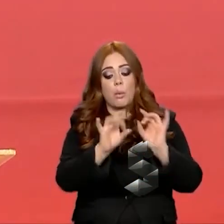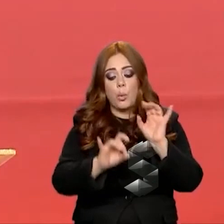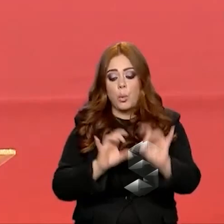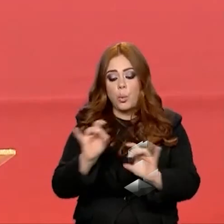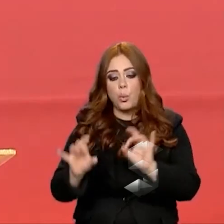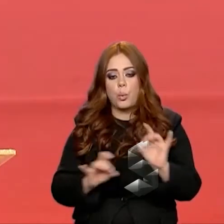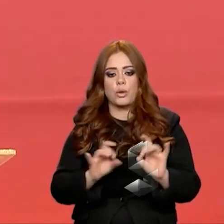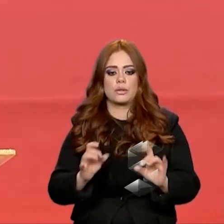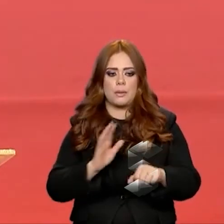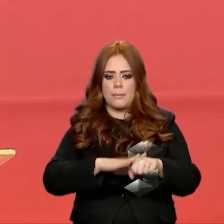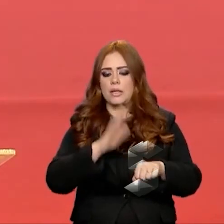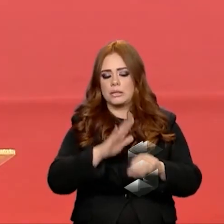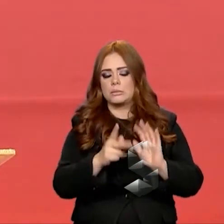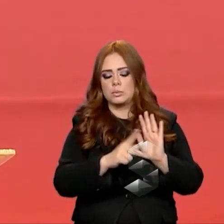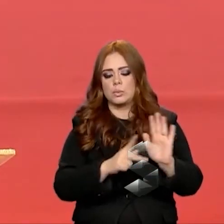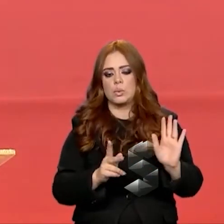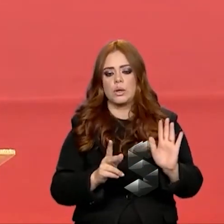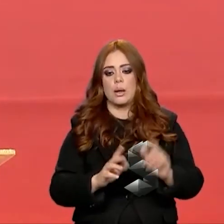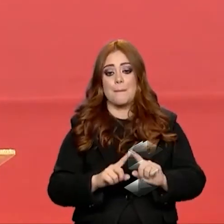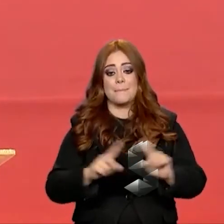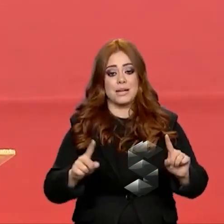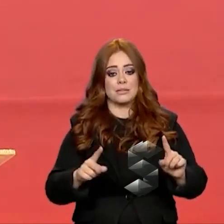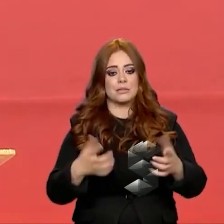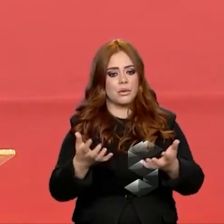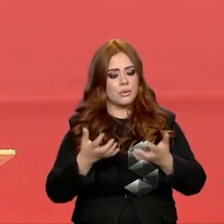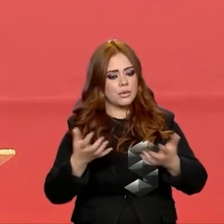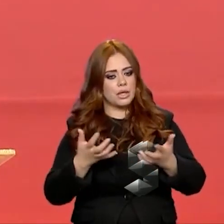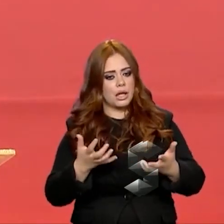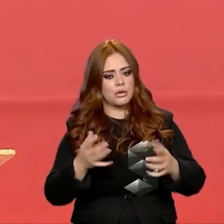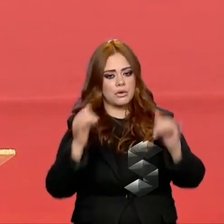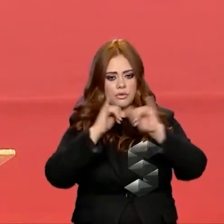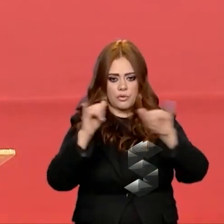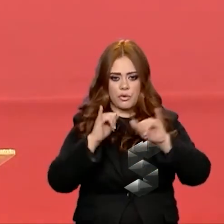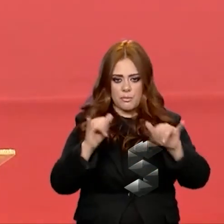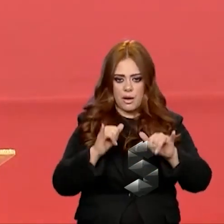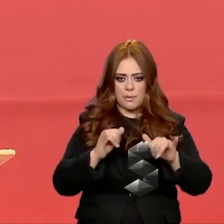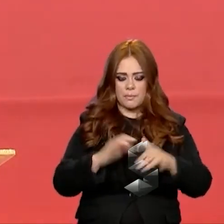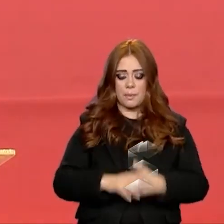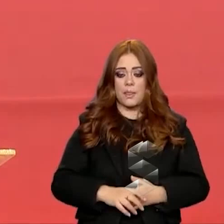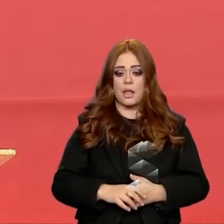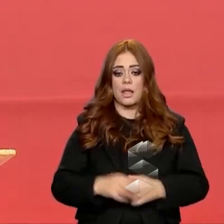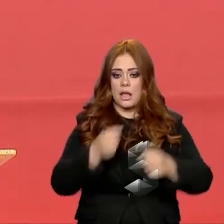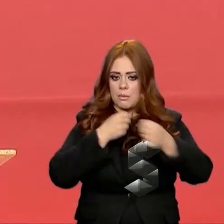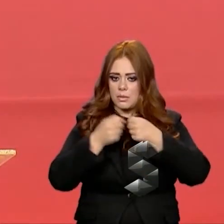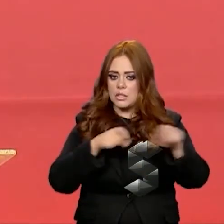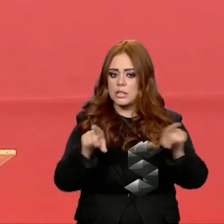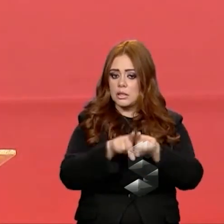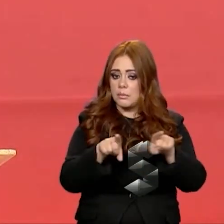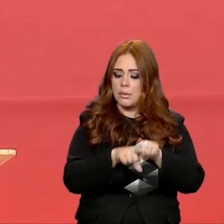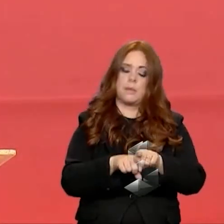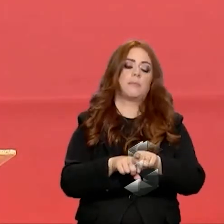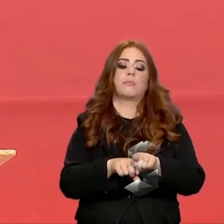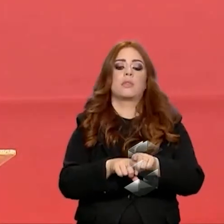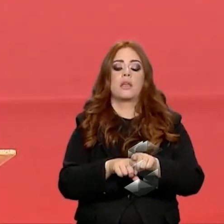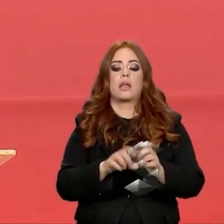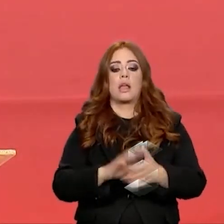E eu quero destacar, e já, desde já dizer à imprensa, que aquelas que não